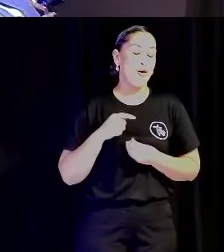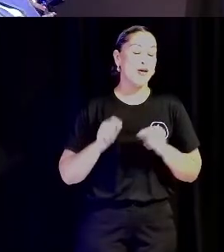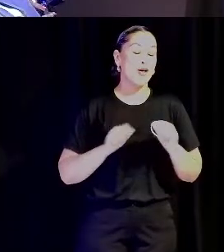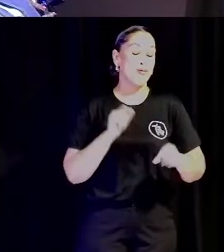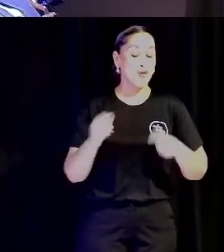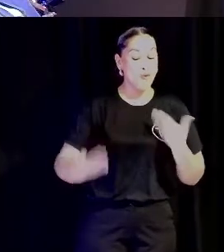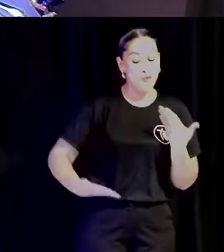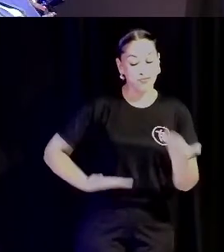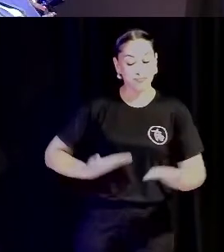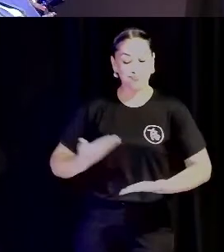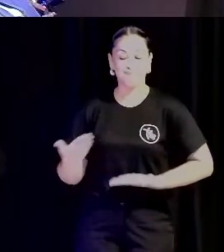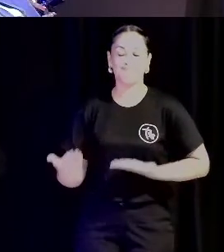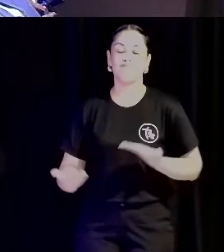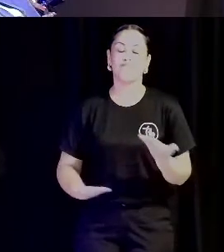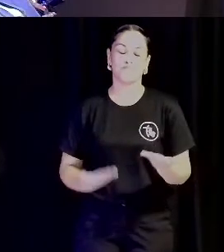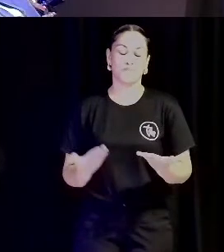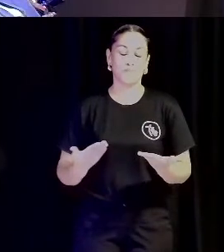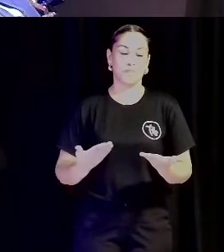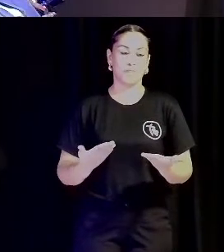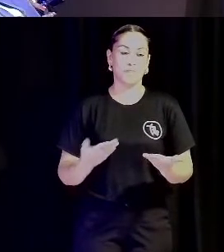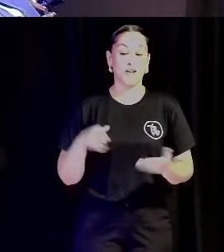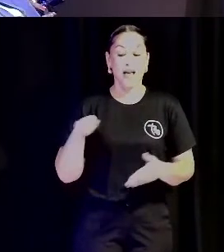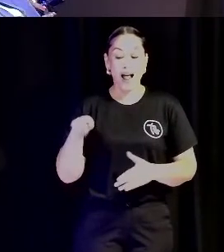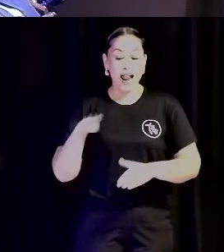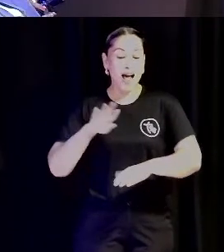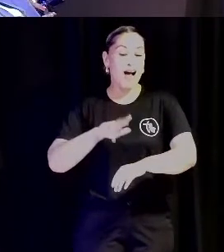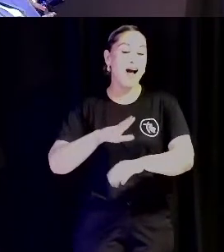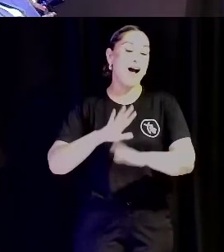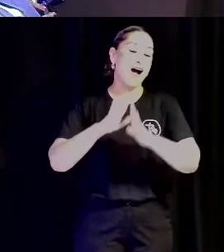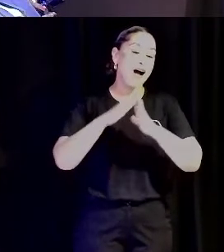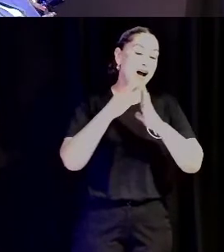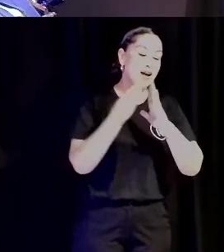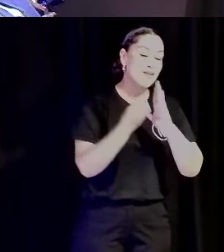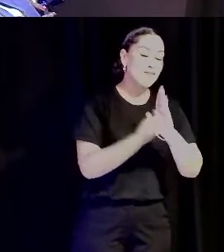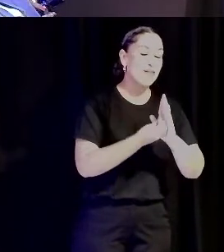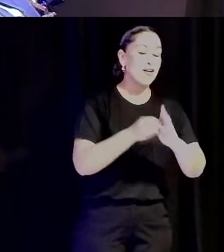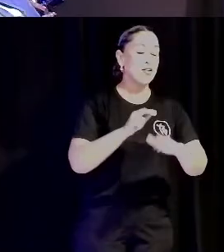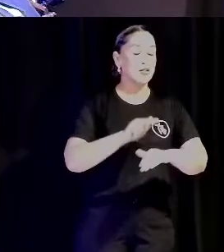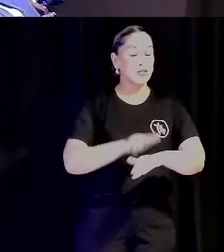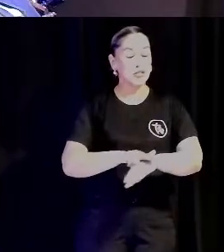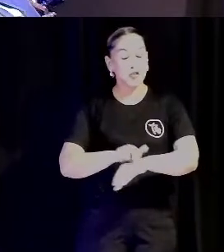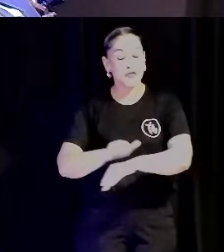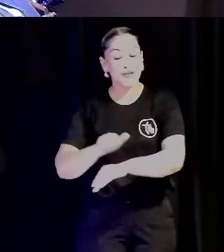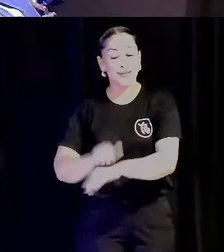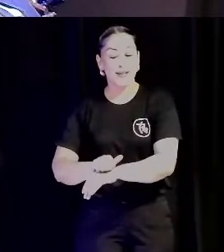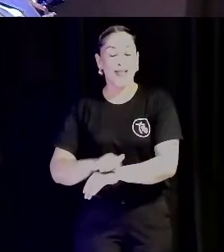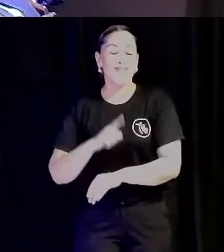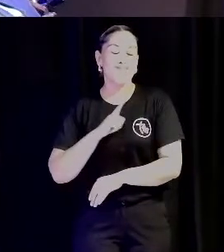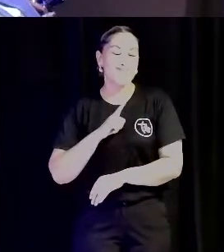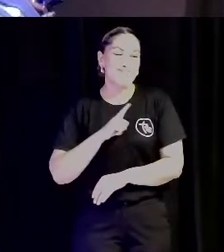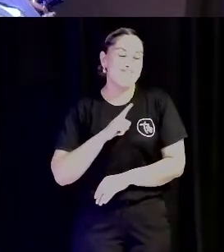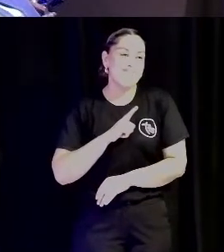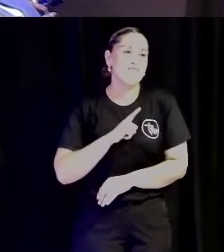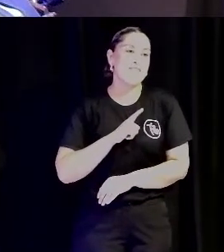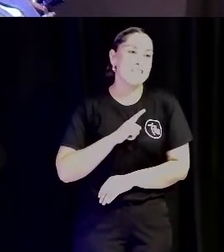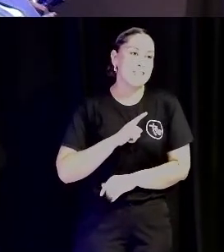Ainda que a igreja de Filipos sofresse um pouco de resistência, porque era uma colônia